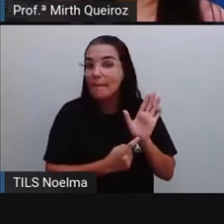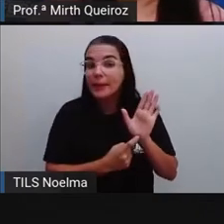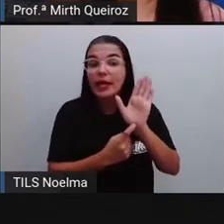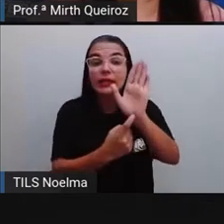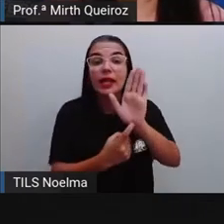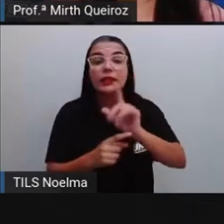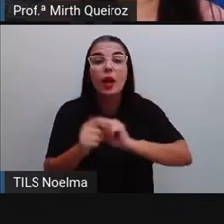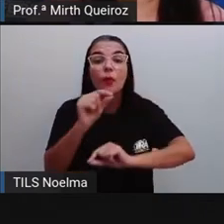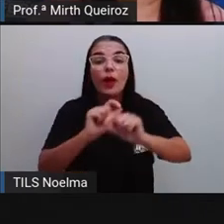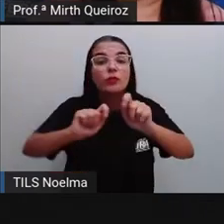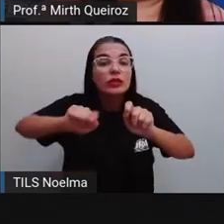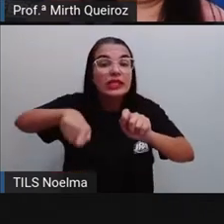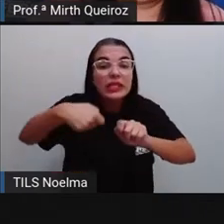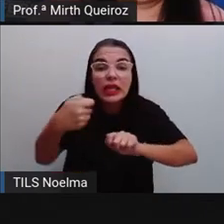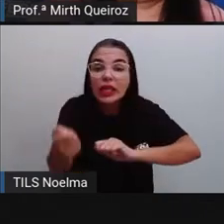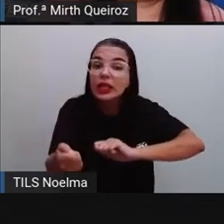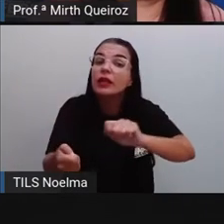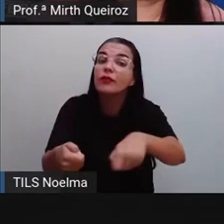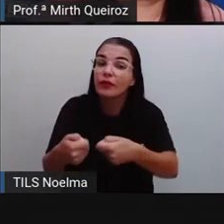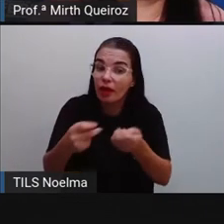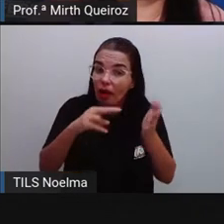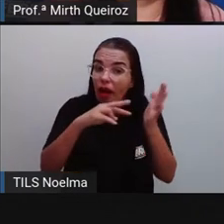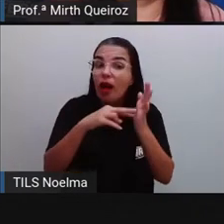apresentam um significado.